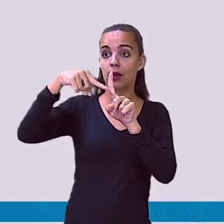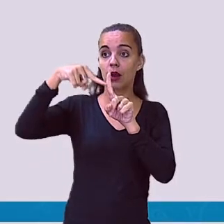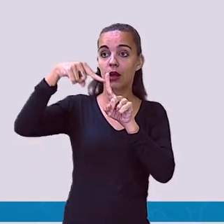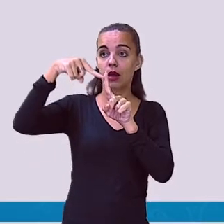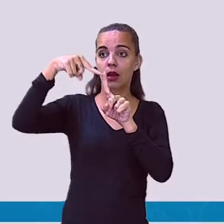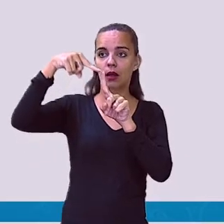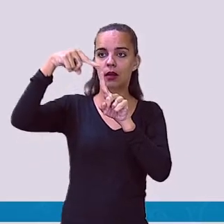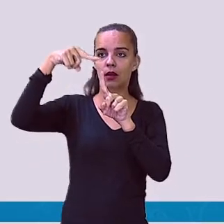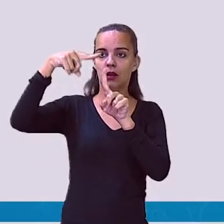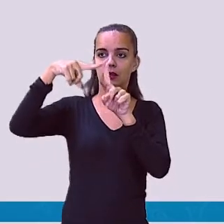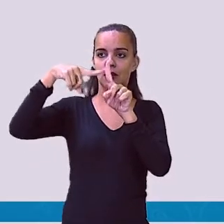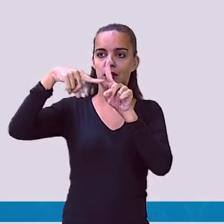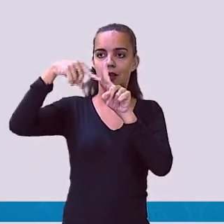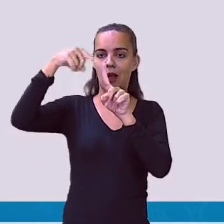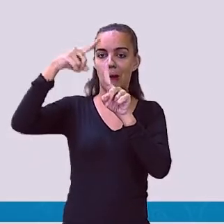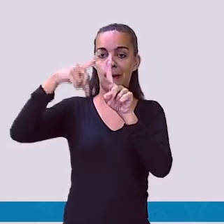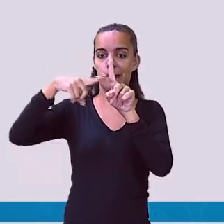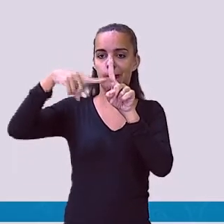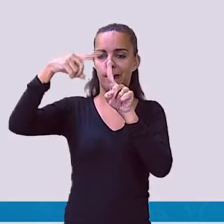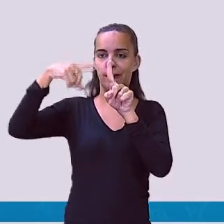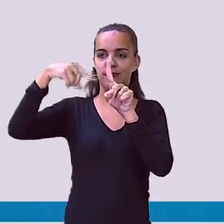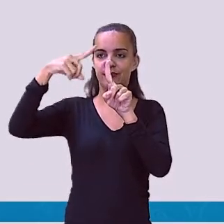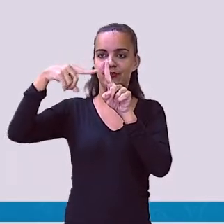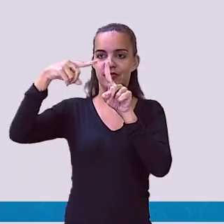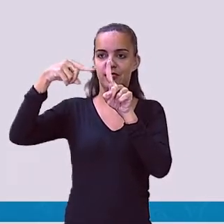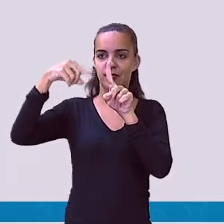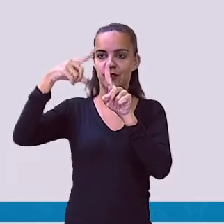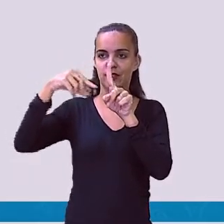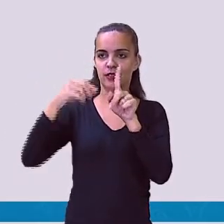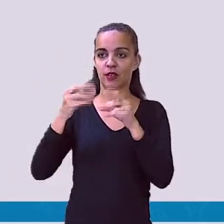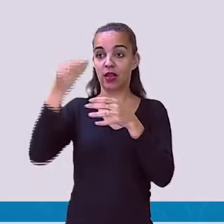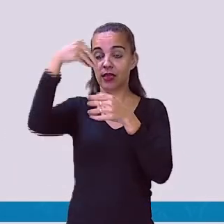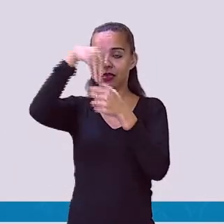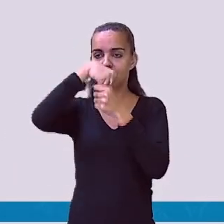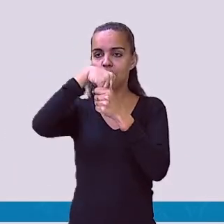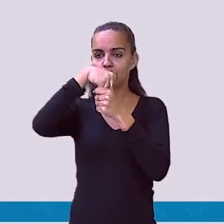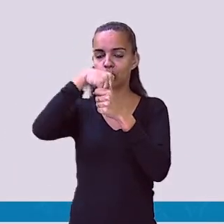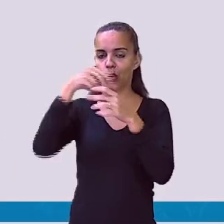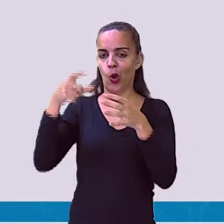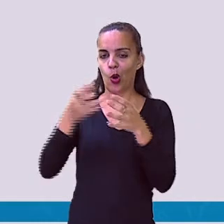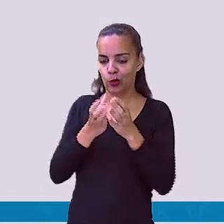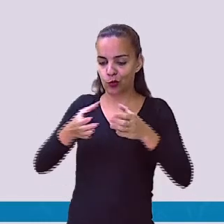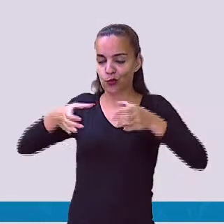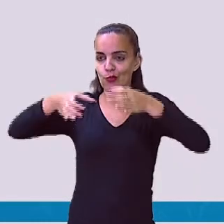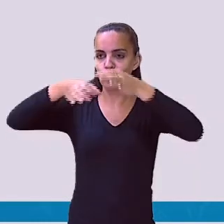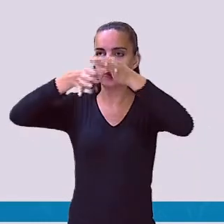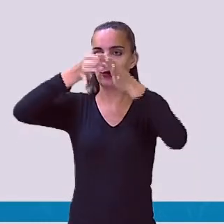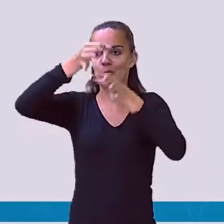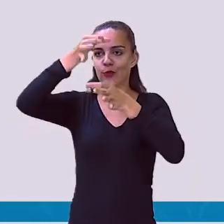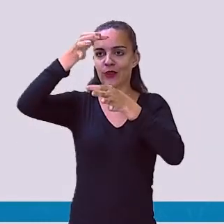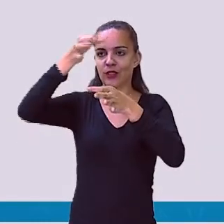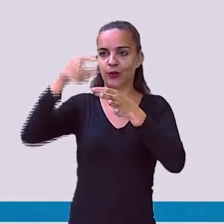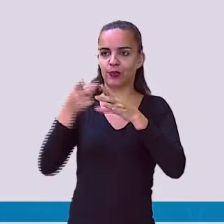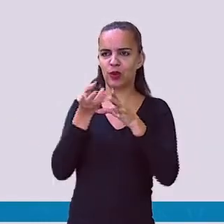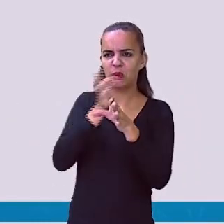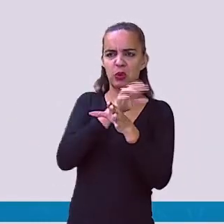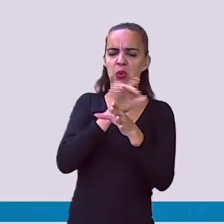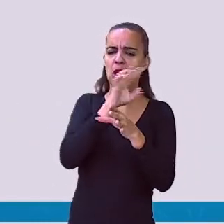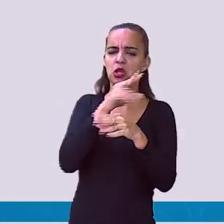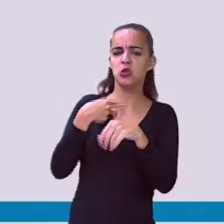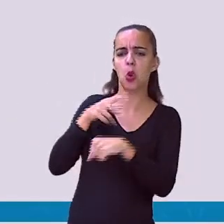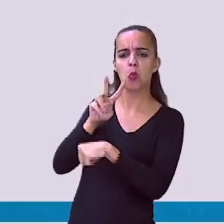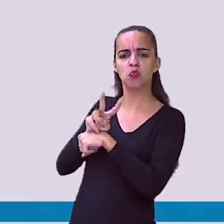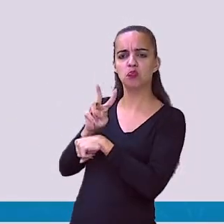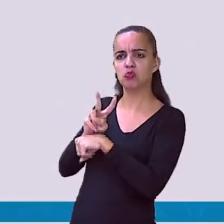um termômetro que alcança o interior deste frasco. Isto aqui é uma haste que